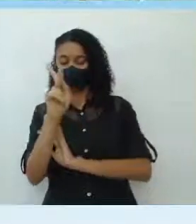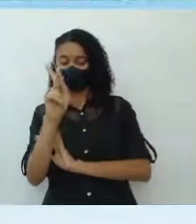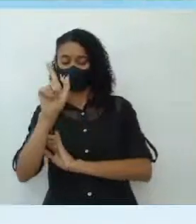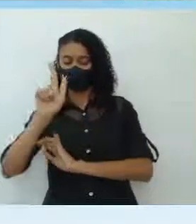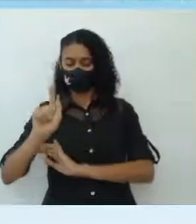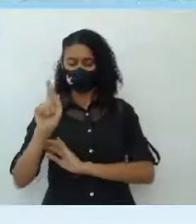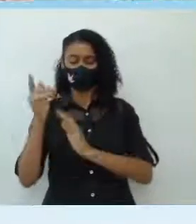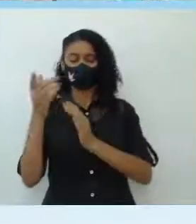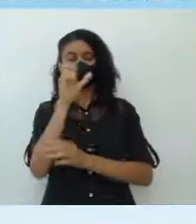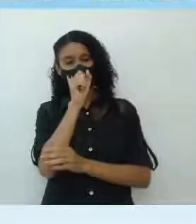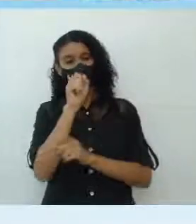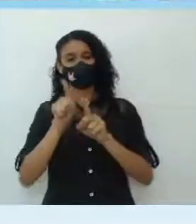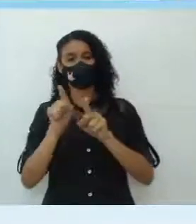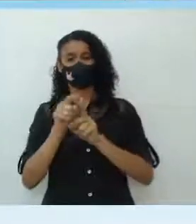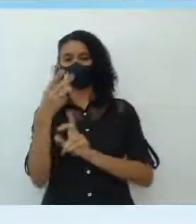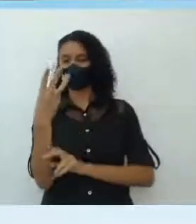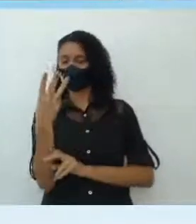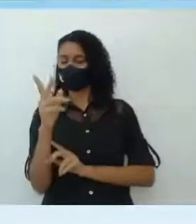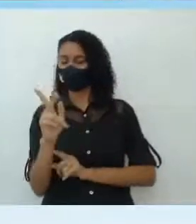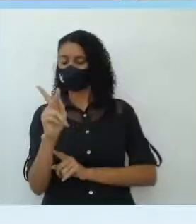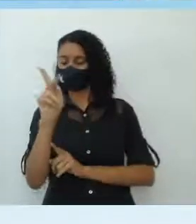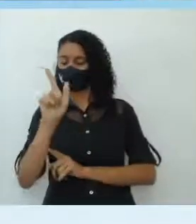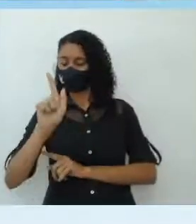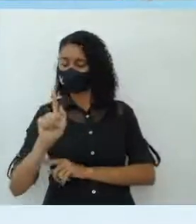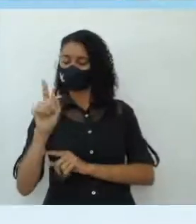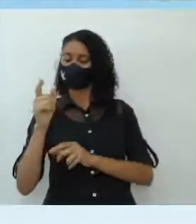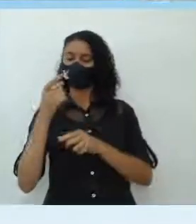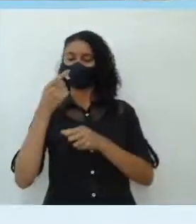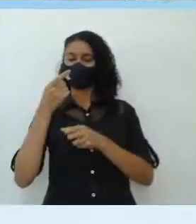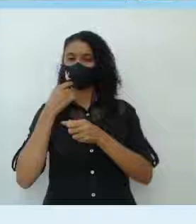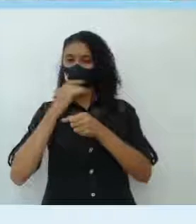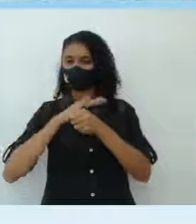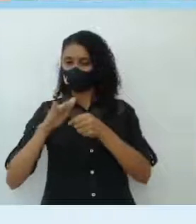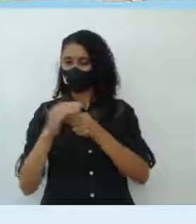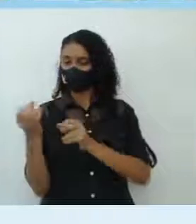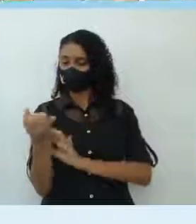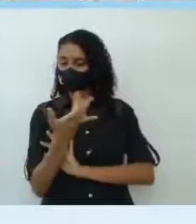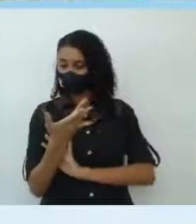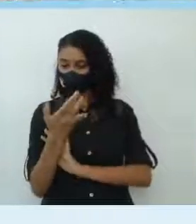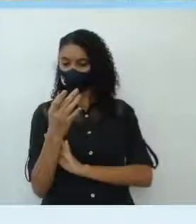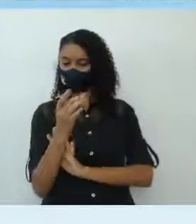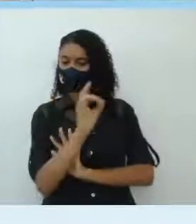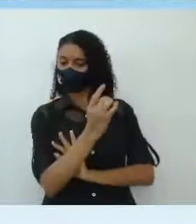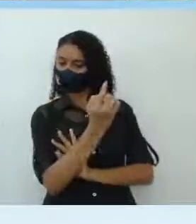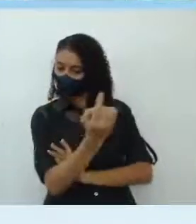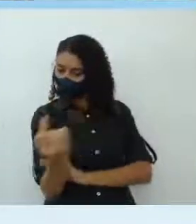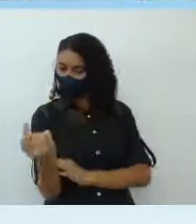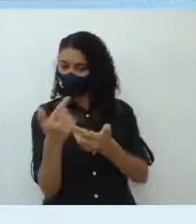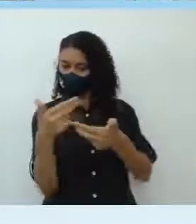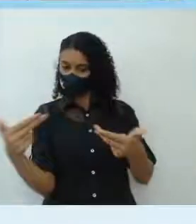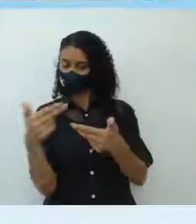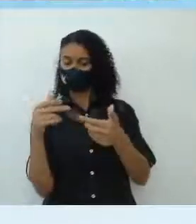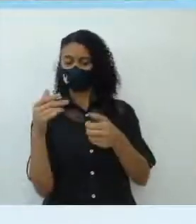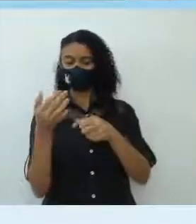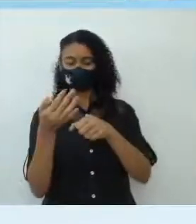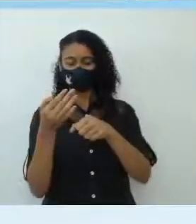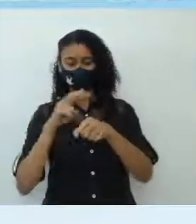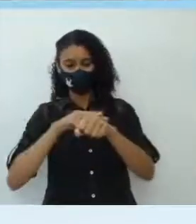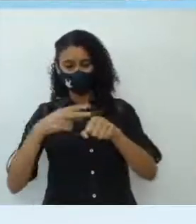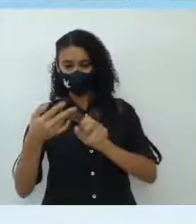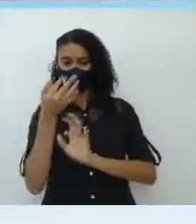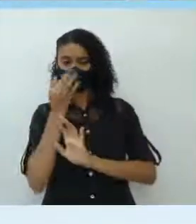quero 3 quilos de tomate. Então a gente quantifica cada um desses frutos, cada uma dessas verduras